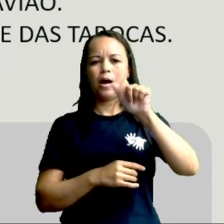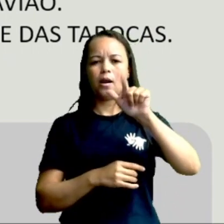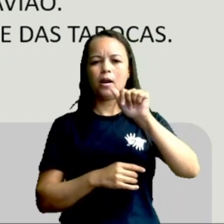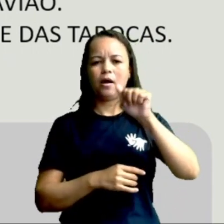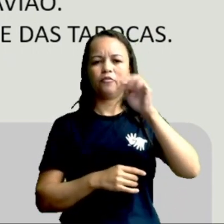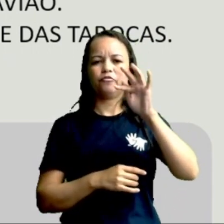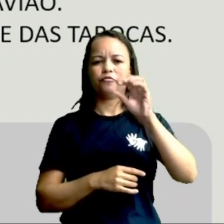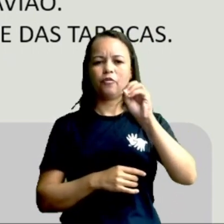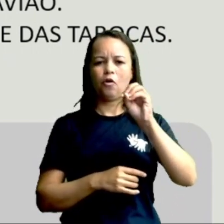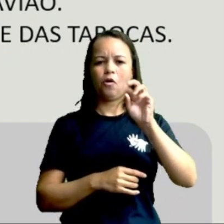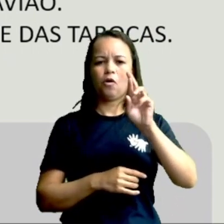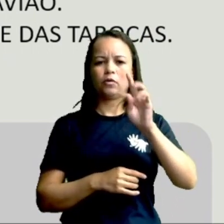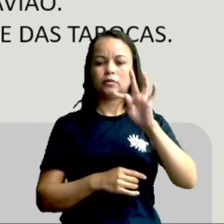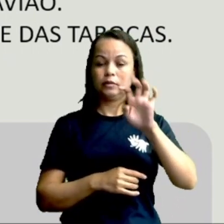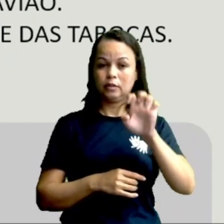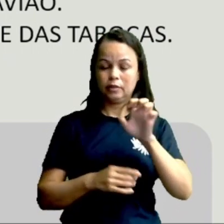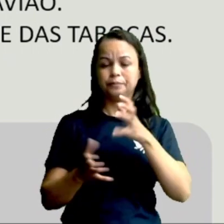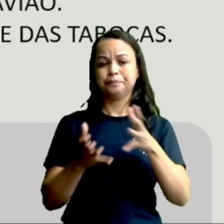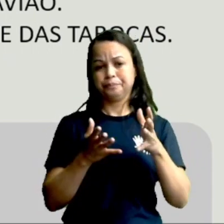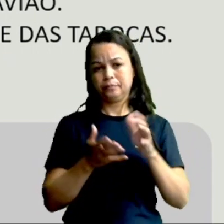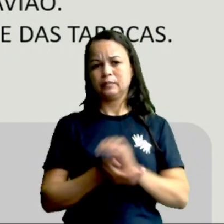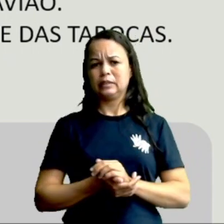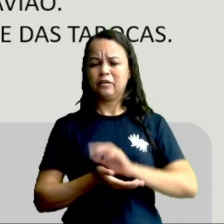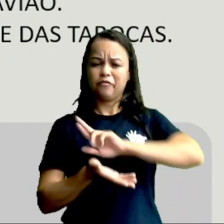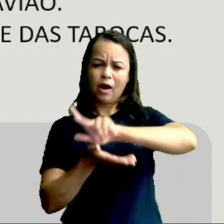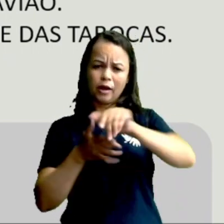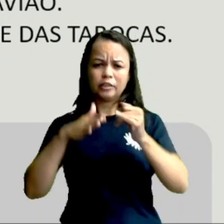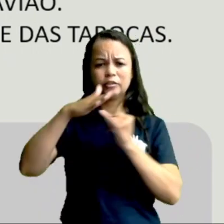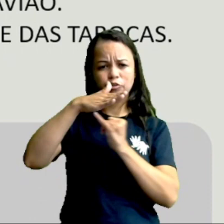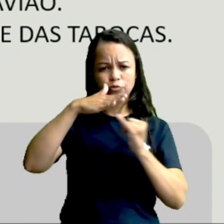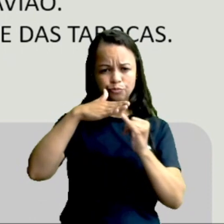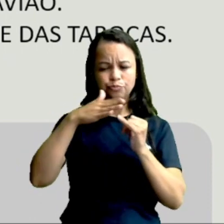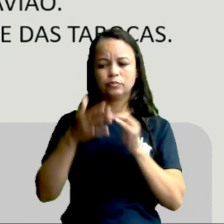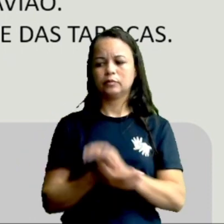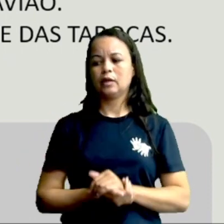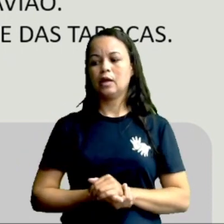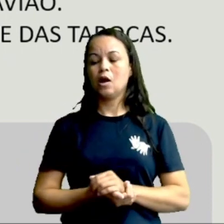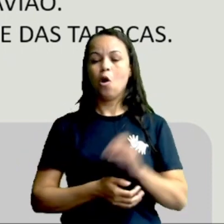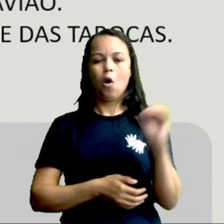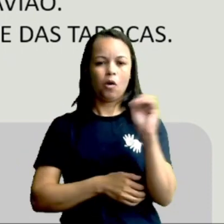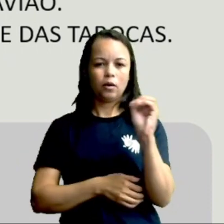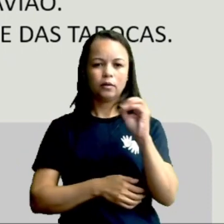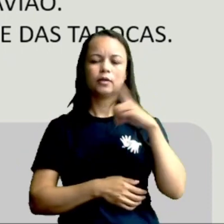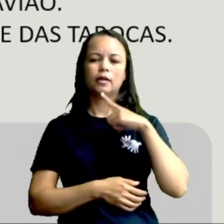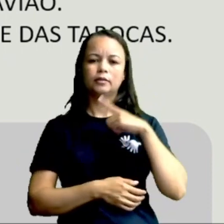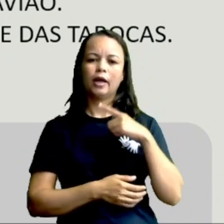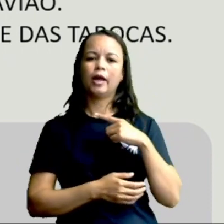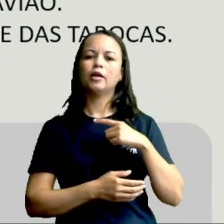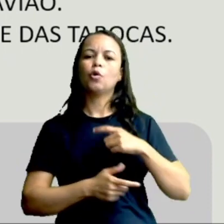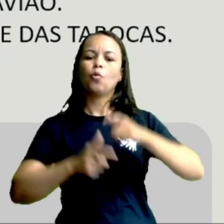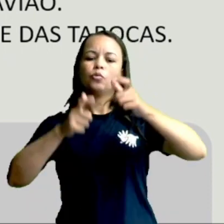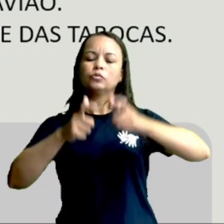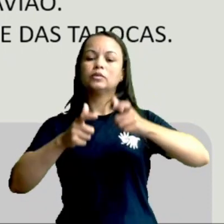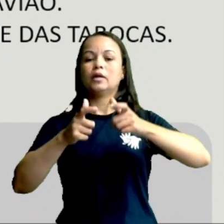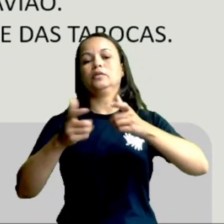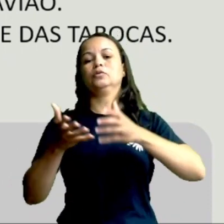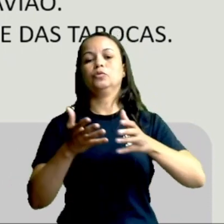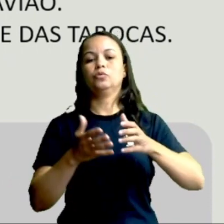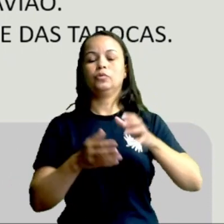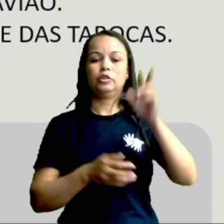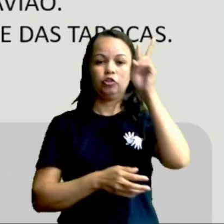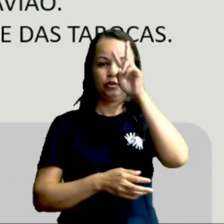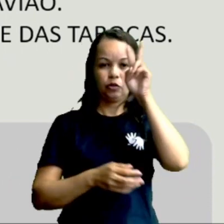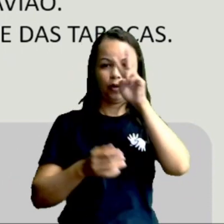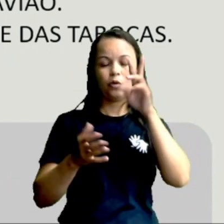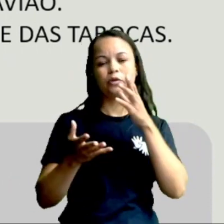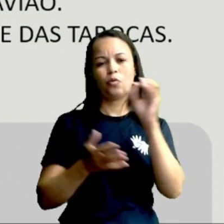instituições. Em Olinda, nós vamos ter o Centro Histórico as igrejas como o Mosteiro de São Bento.